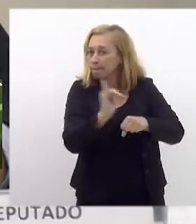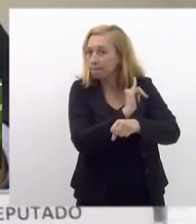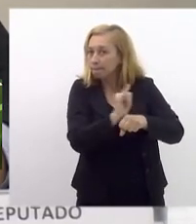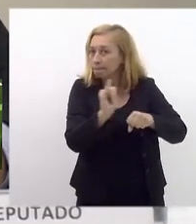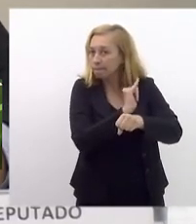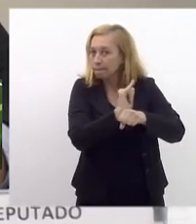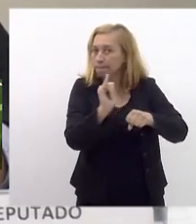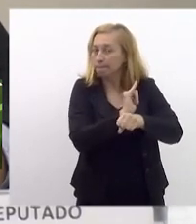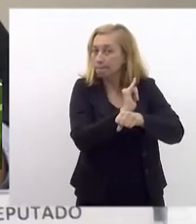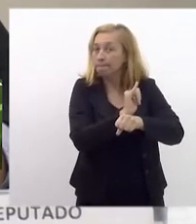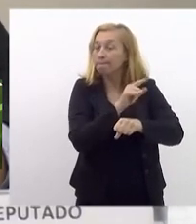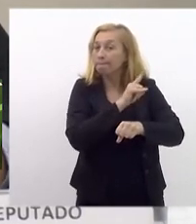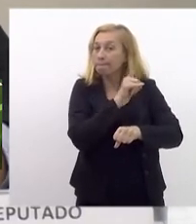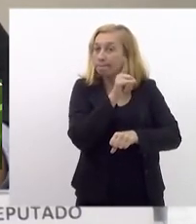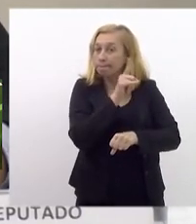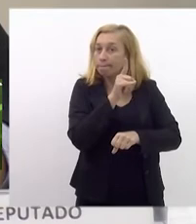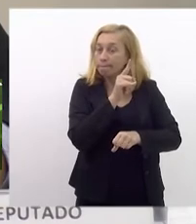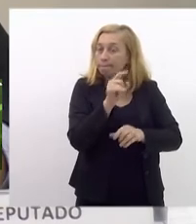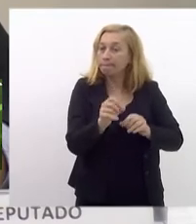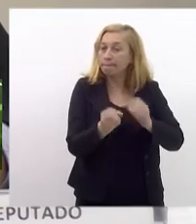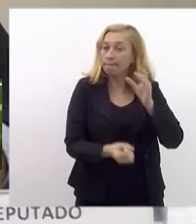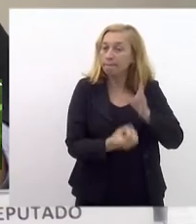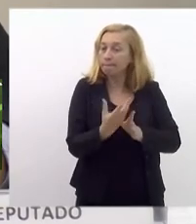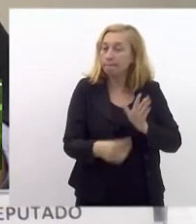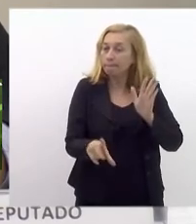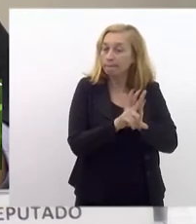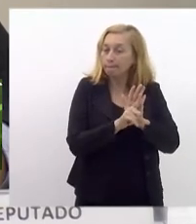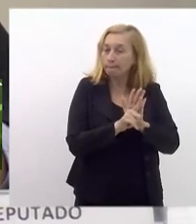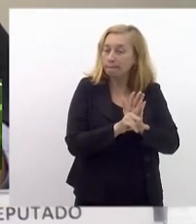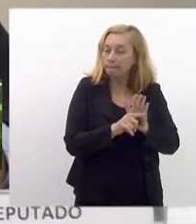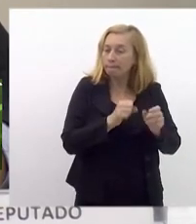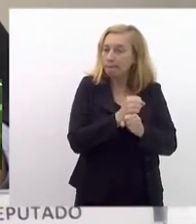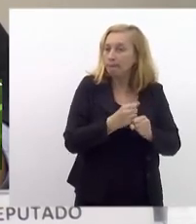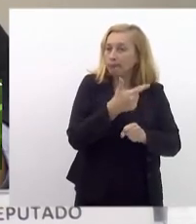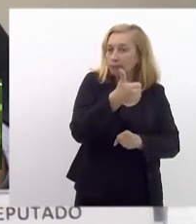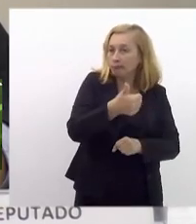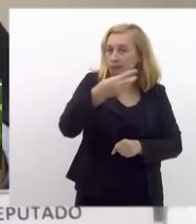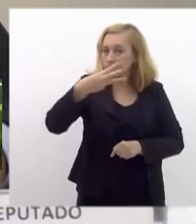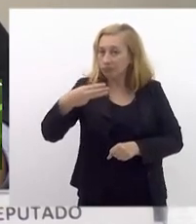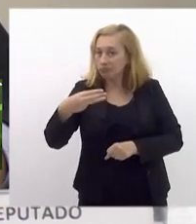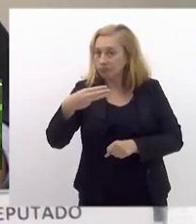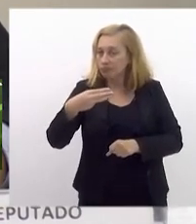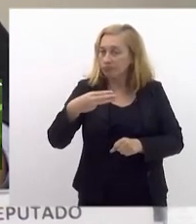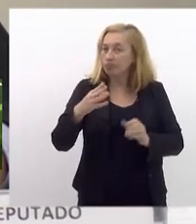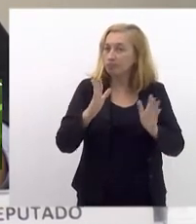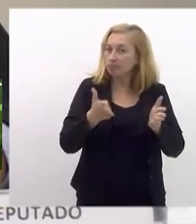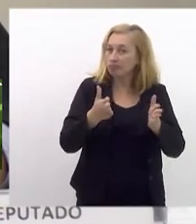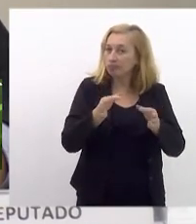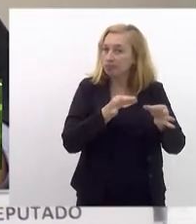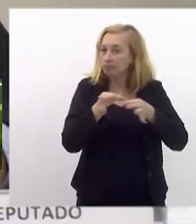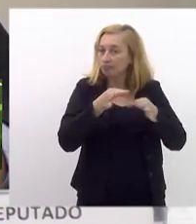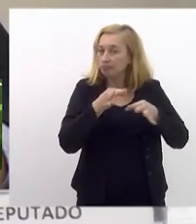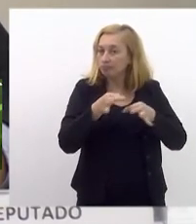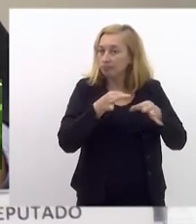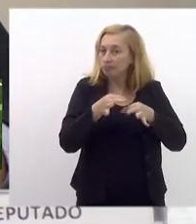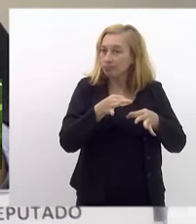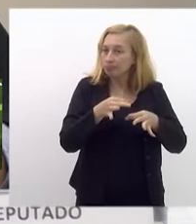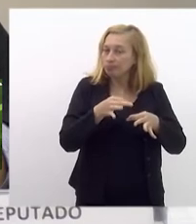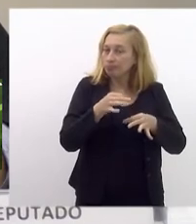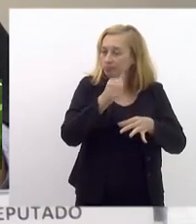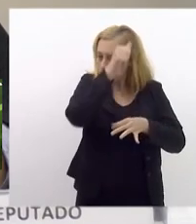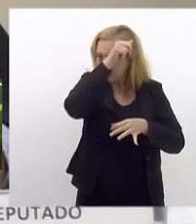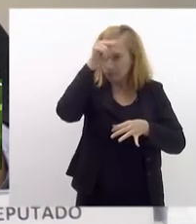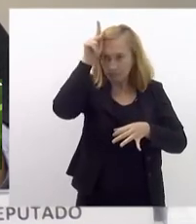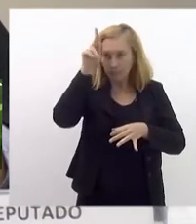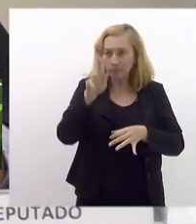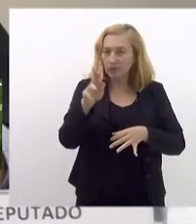plano decenal, né, que virou lei, está em vigor até o ano de 2023. E, no âmbito desse plano, a Prefeitura e a UFF